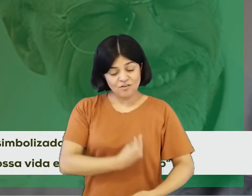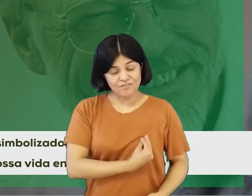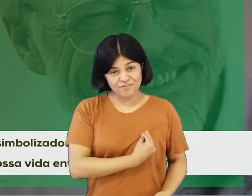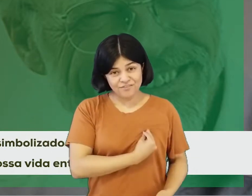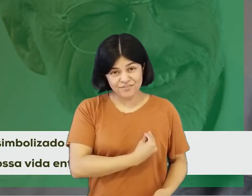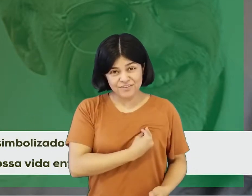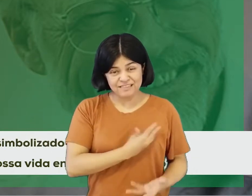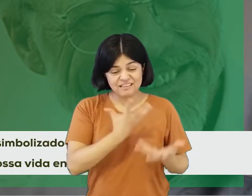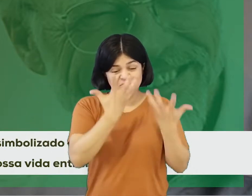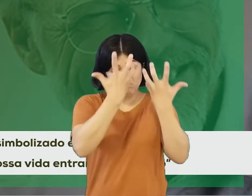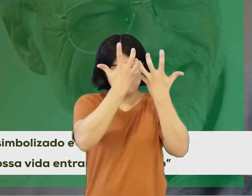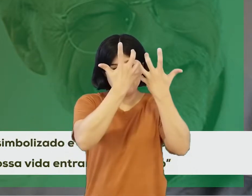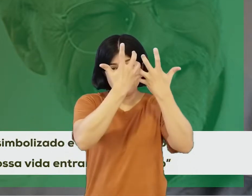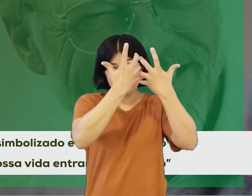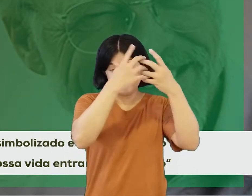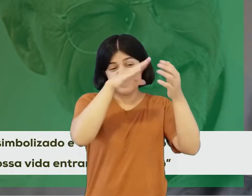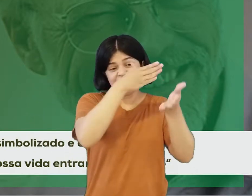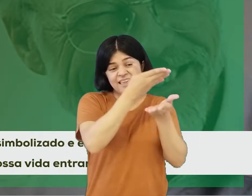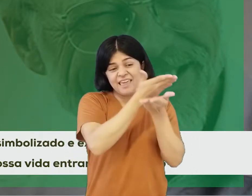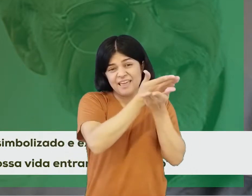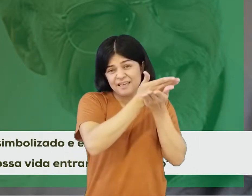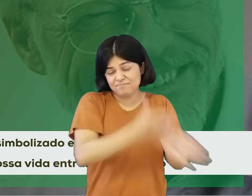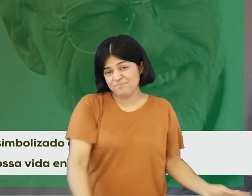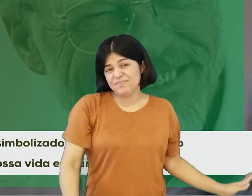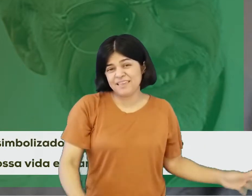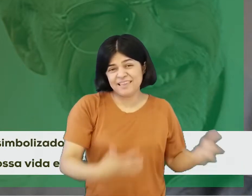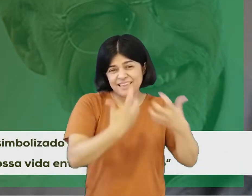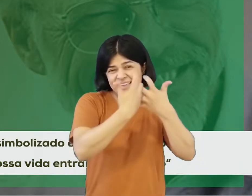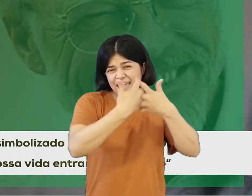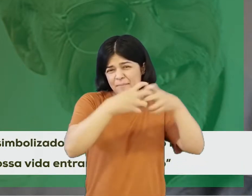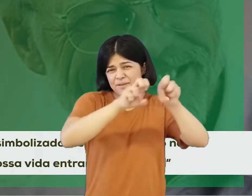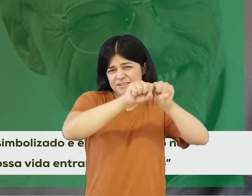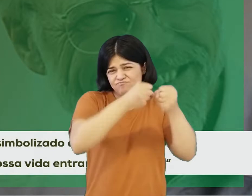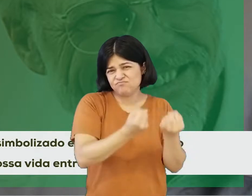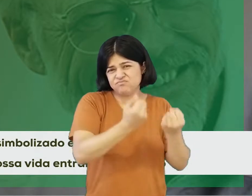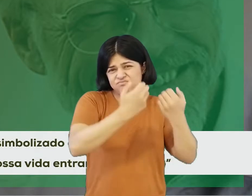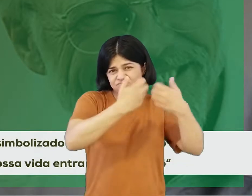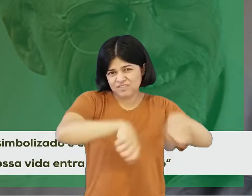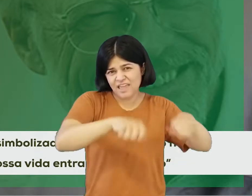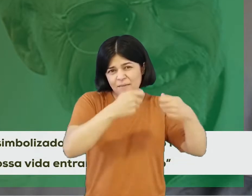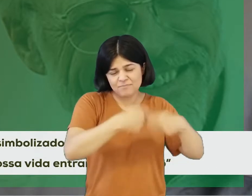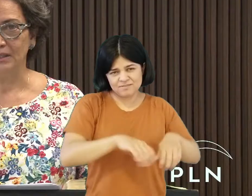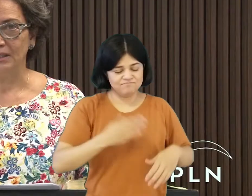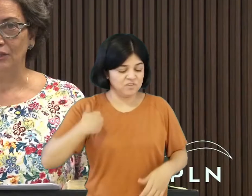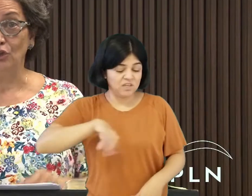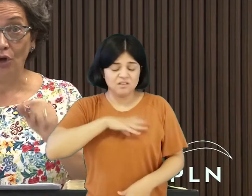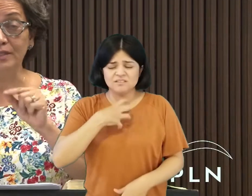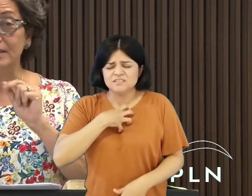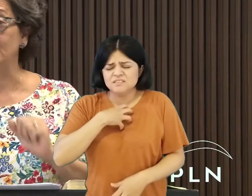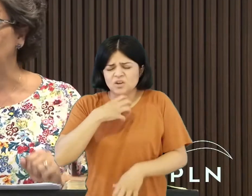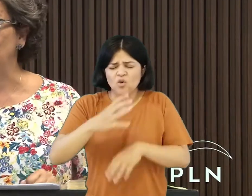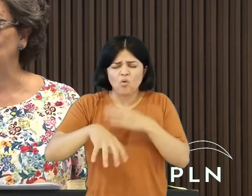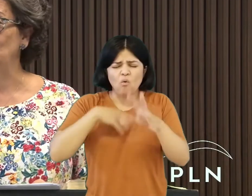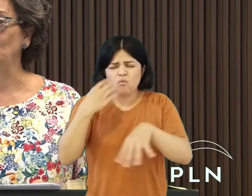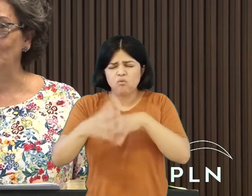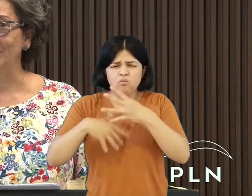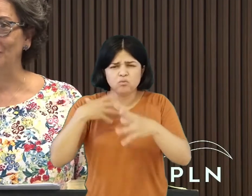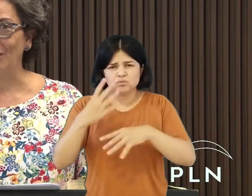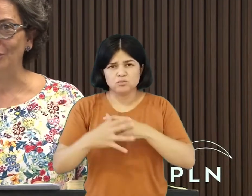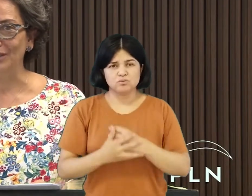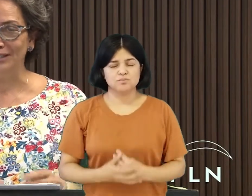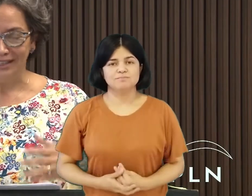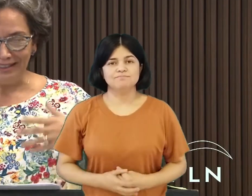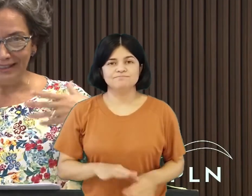em colapso e passaremos por uma verdadeira confusão. É isso. Nós estamos sentindo